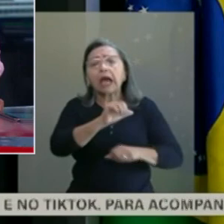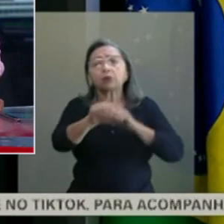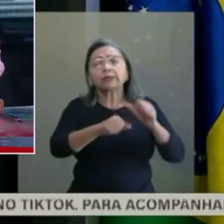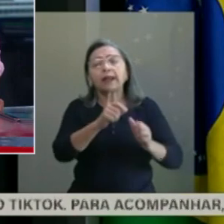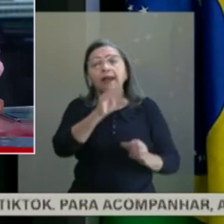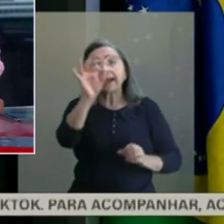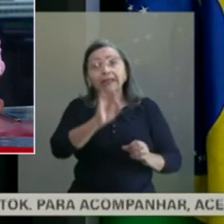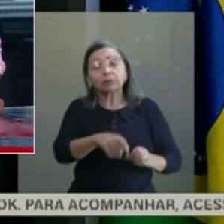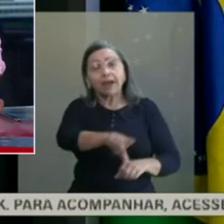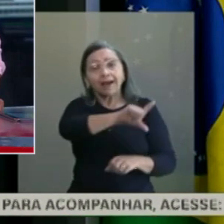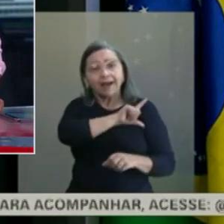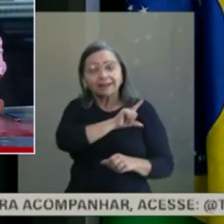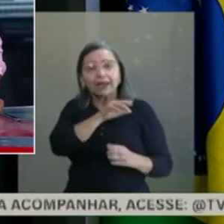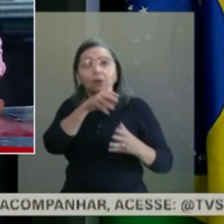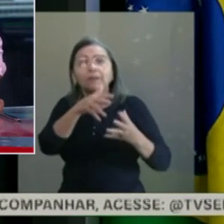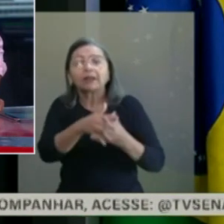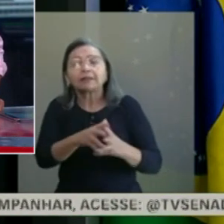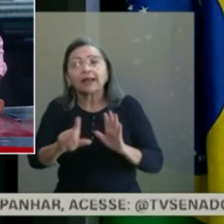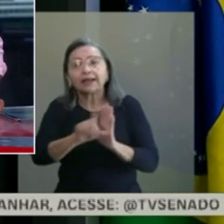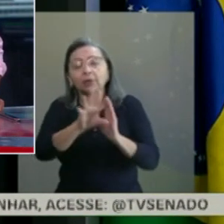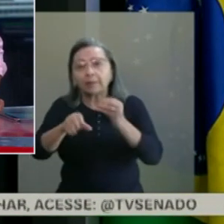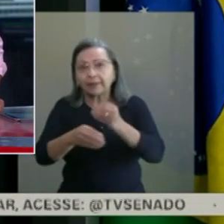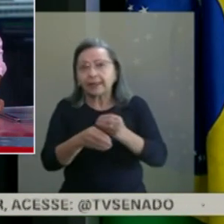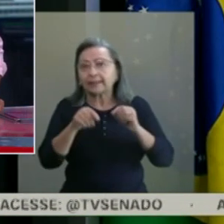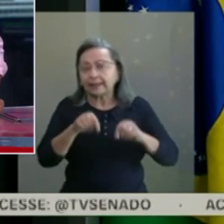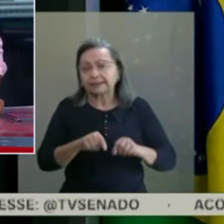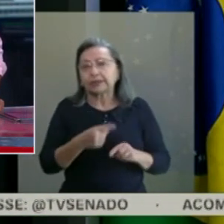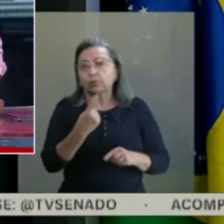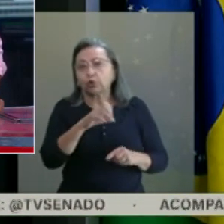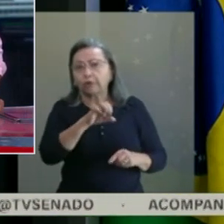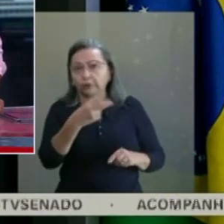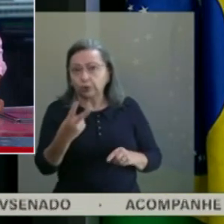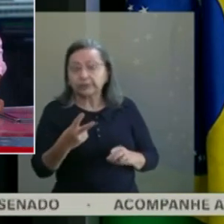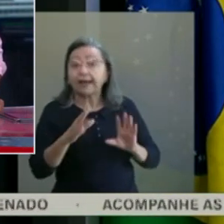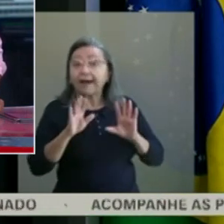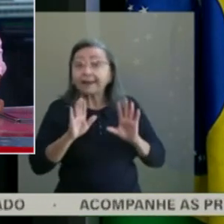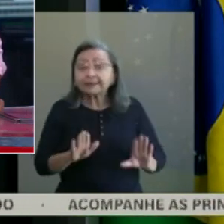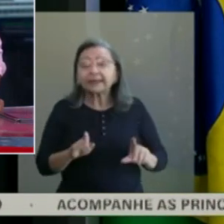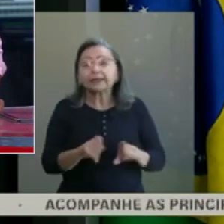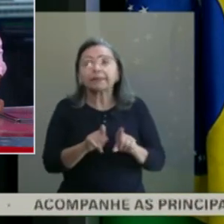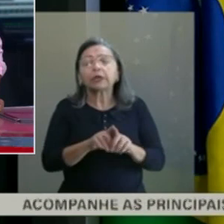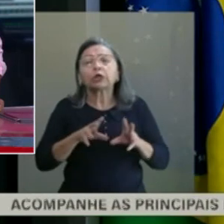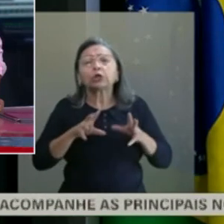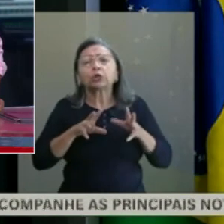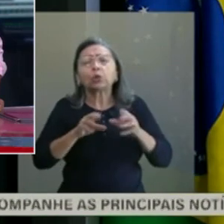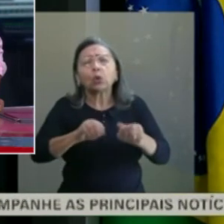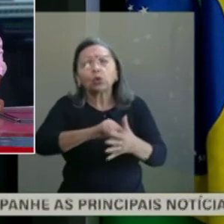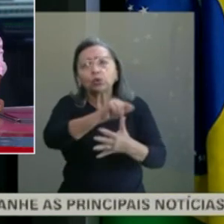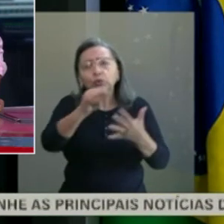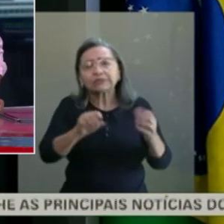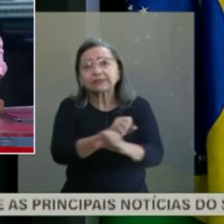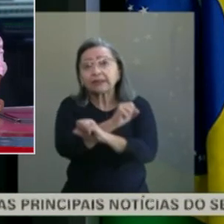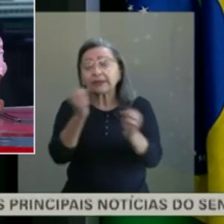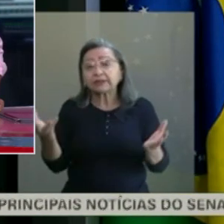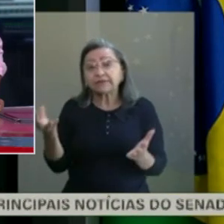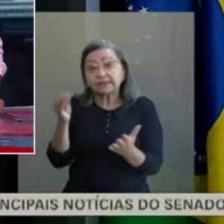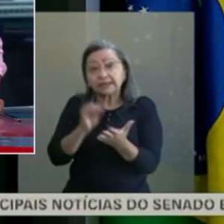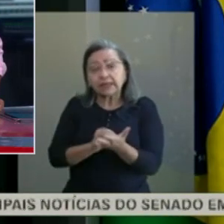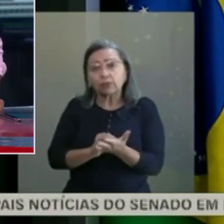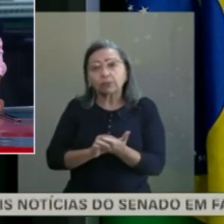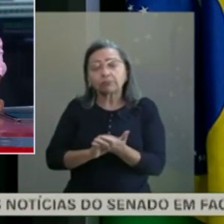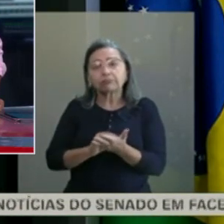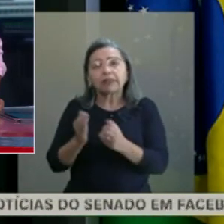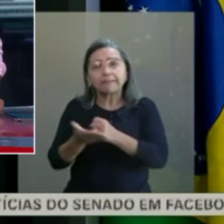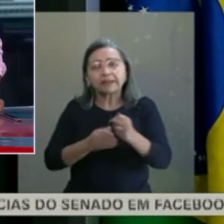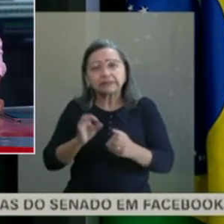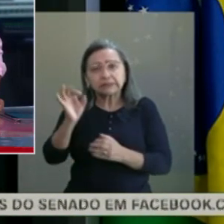o início da discussão do texto do projeto que limita a cobrança de ICMS sobre o preço dos combustíveis. O relator, o